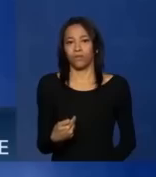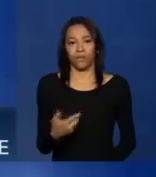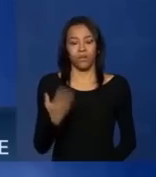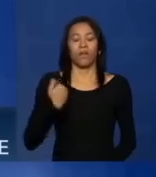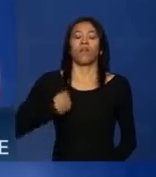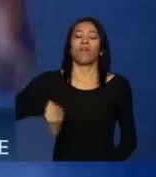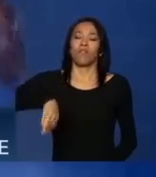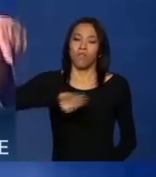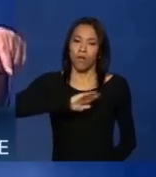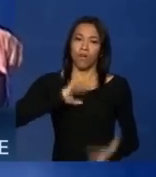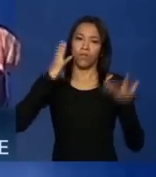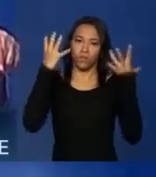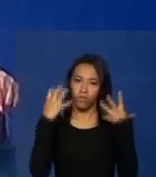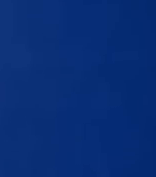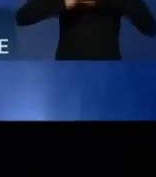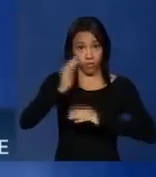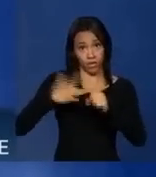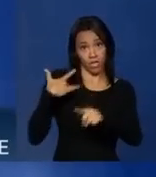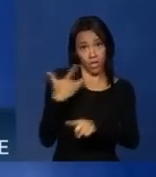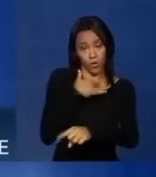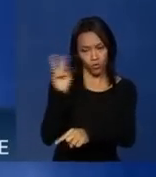de